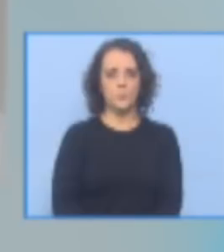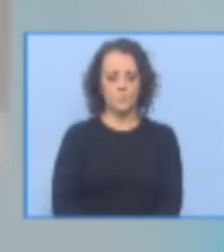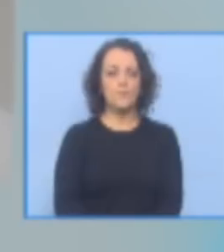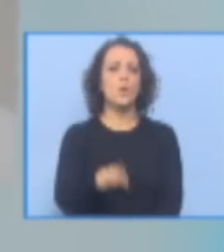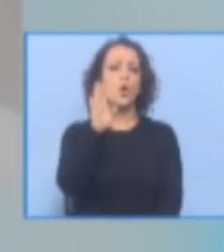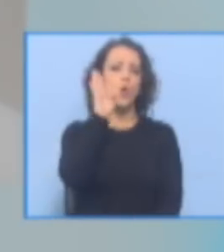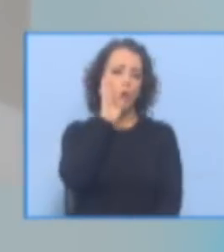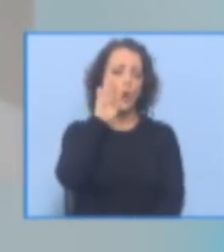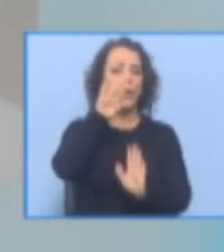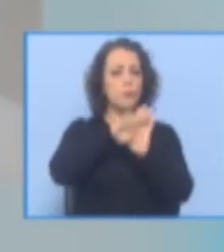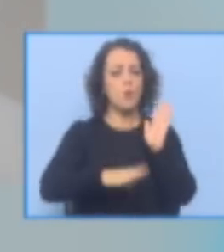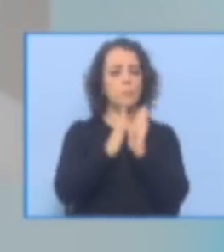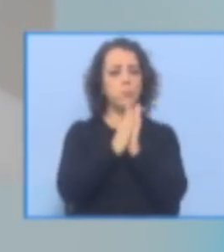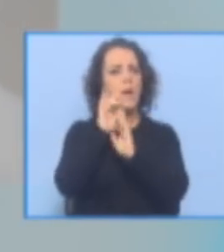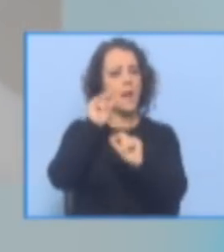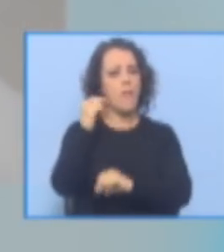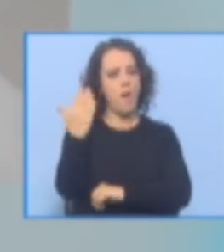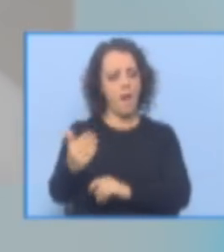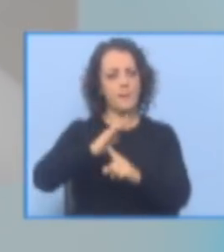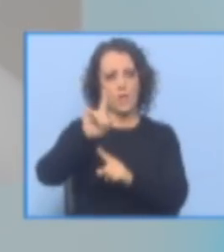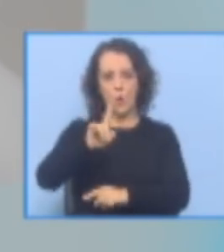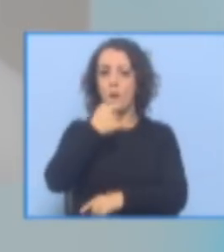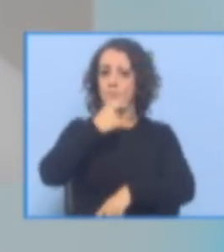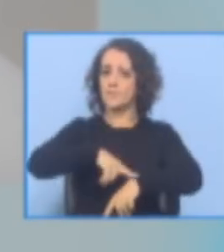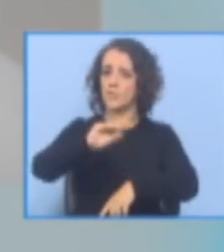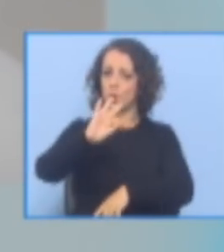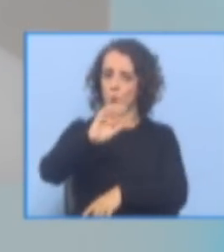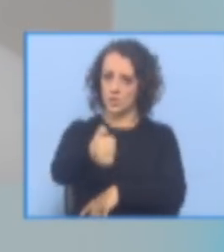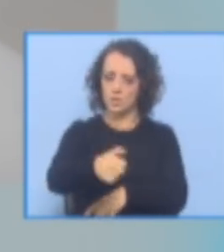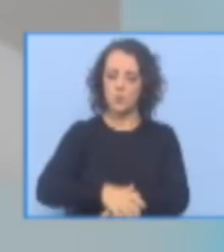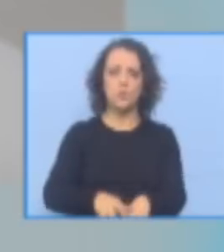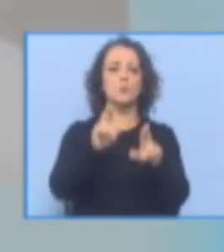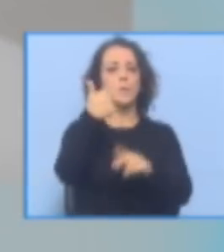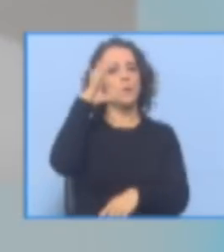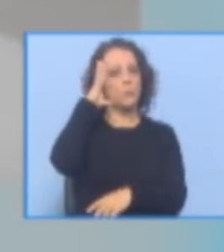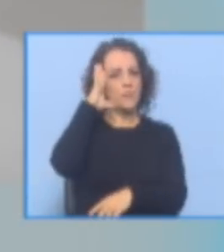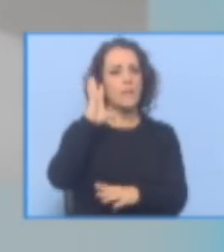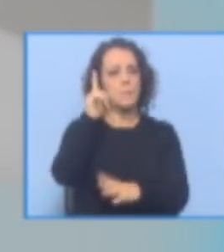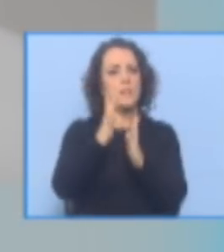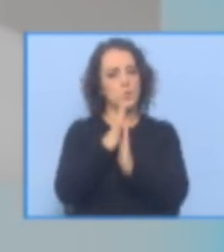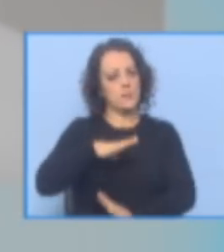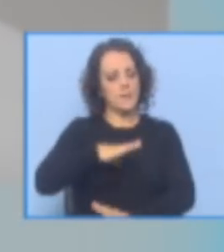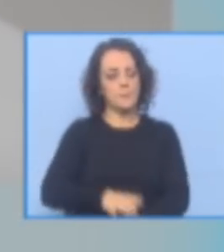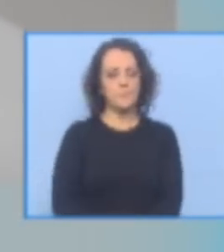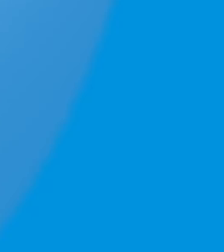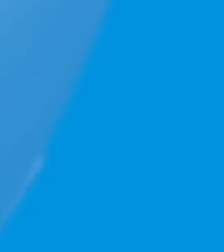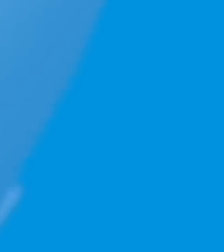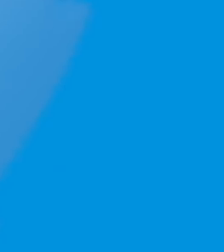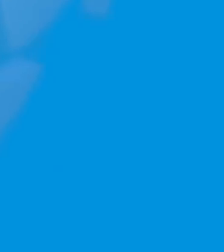Mais logo siga o programa Eclésia na rádio, na Antena 1, quando forem 22h45. Votos de boa tarde. Até amanhã, se Deus quiser.